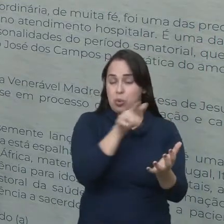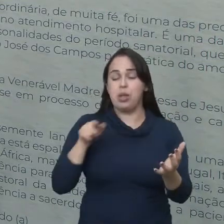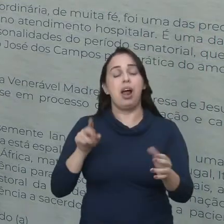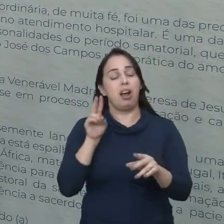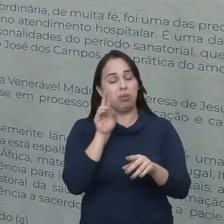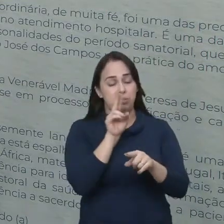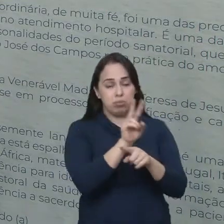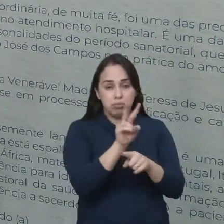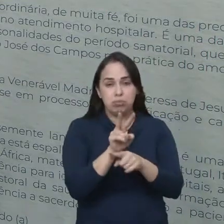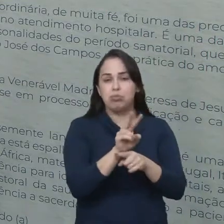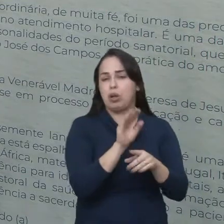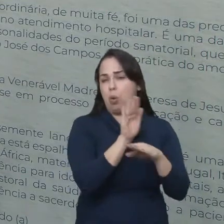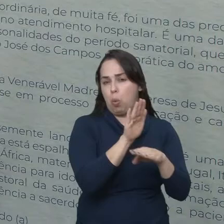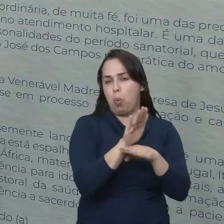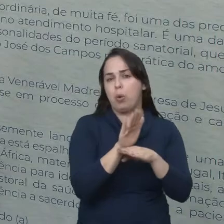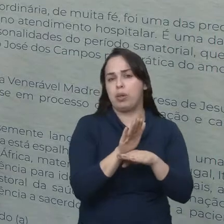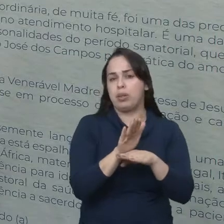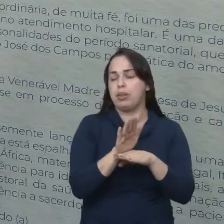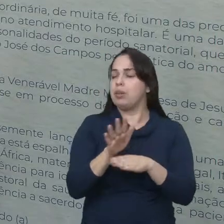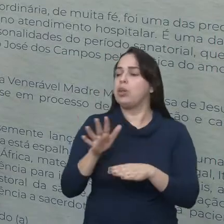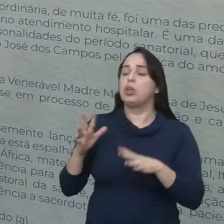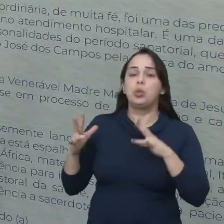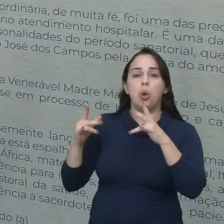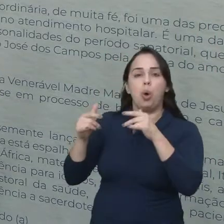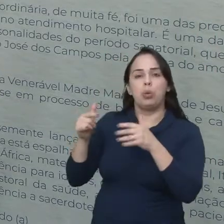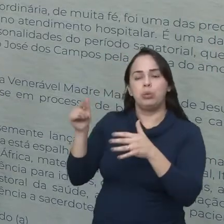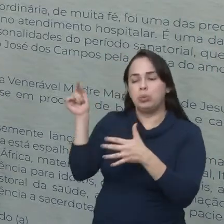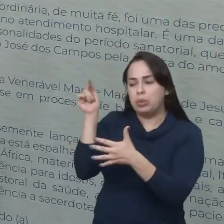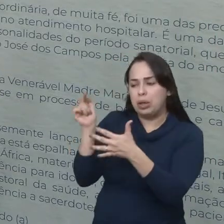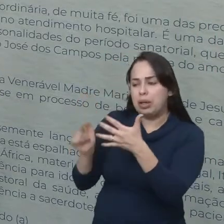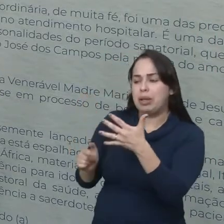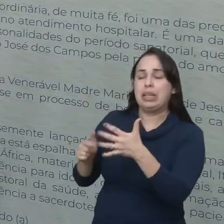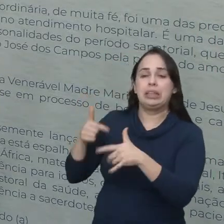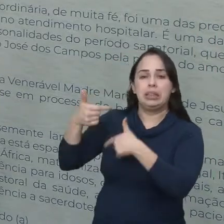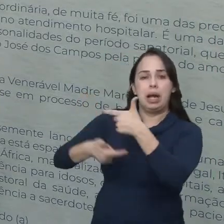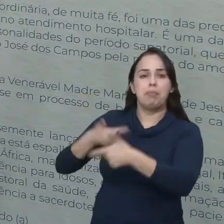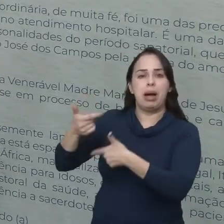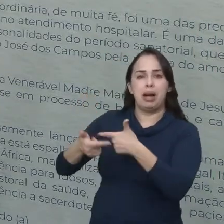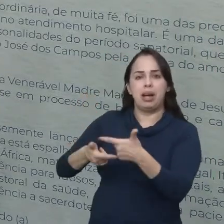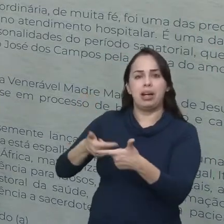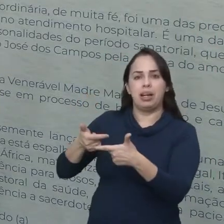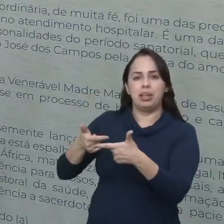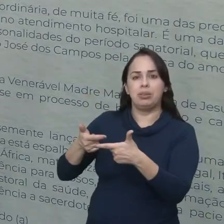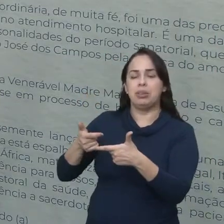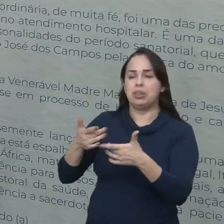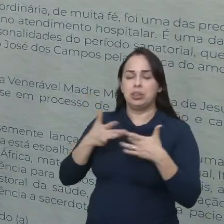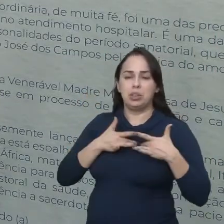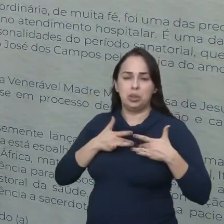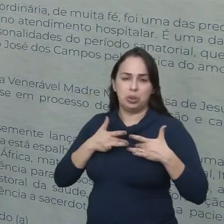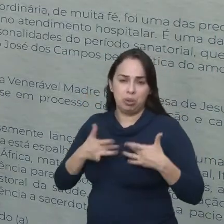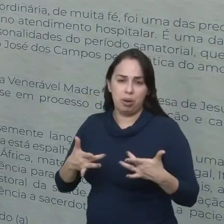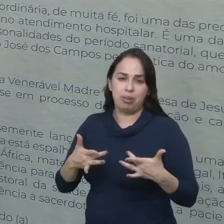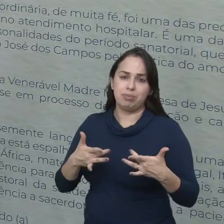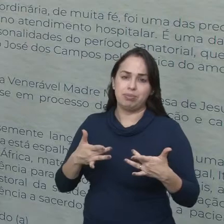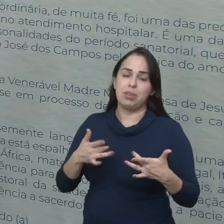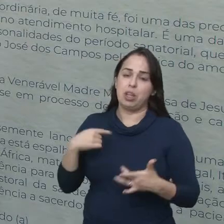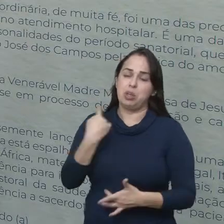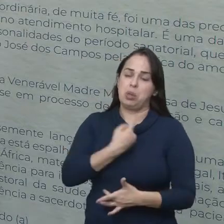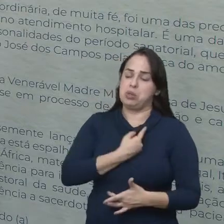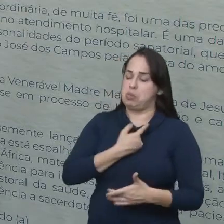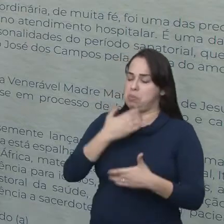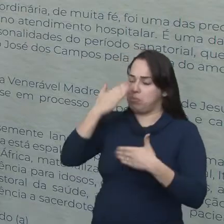Então, todo esse legado de bondade, de religião, de Deus e de generosidade. Então, a gente deve